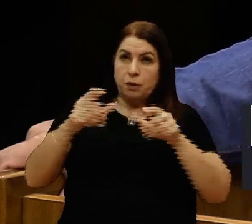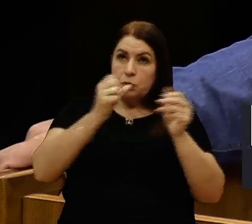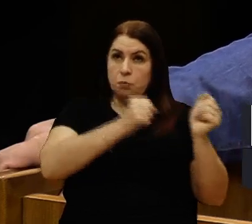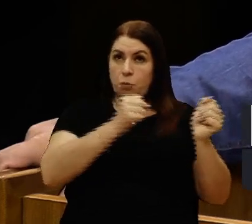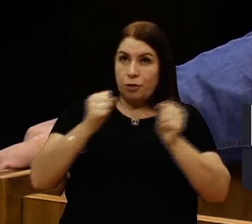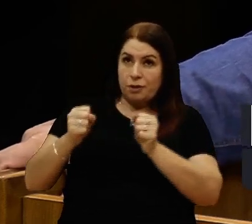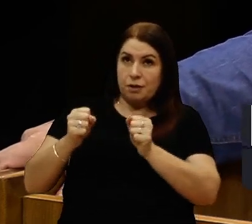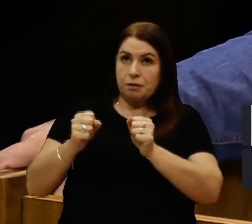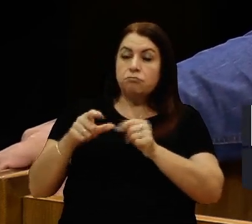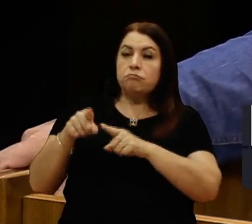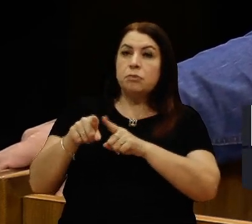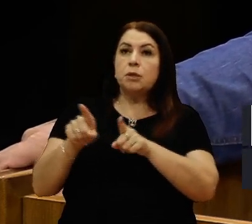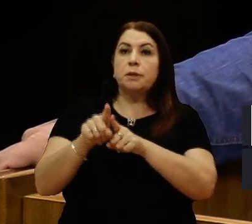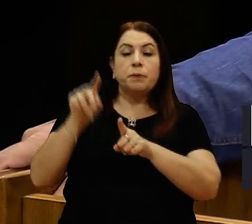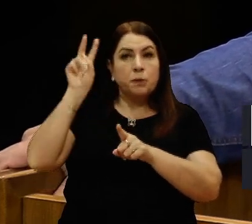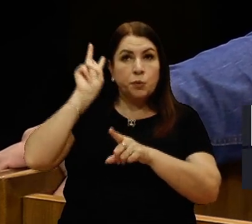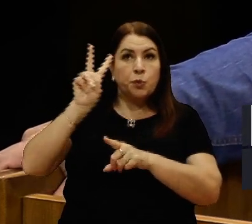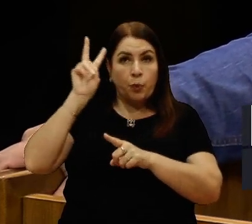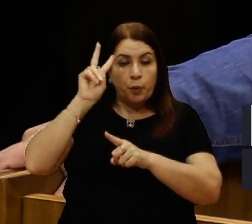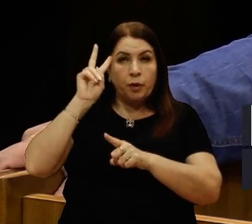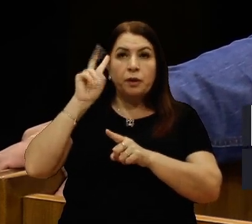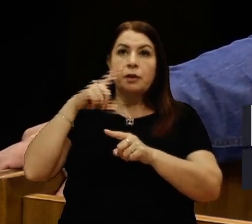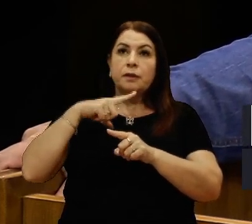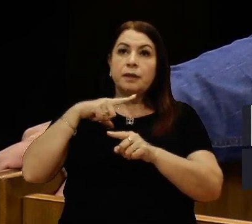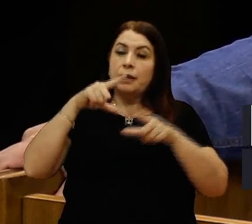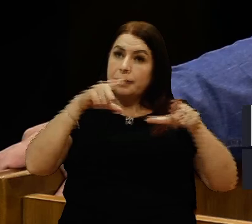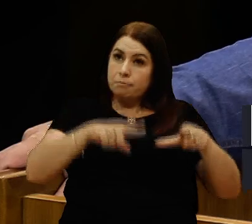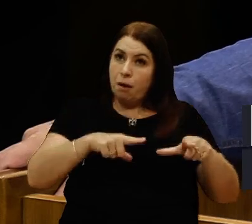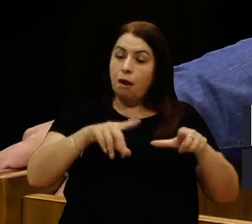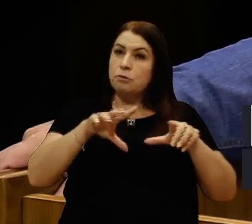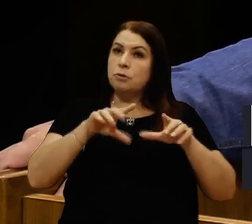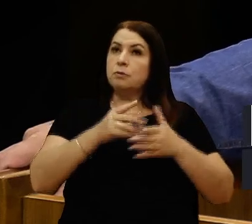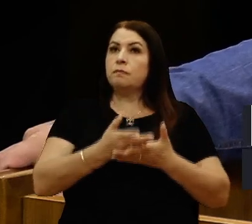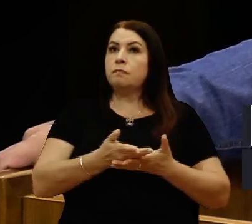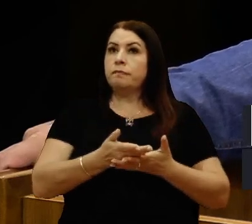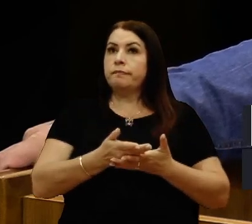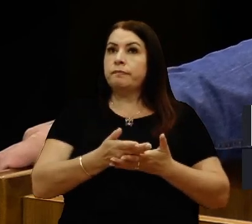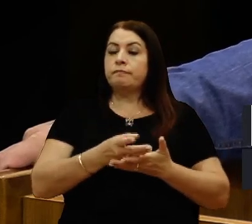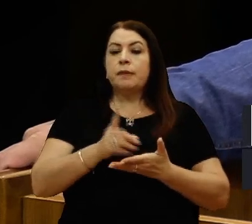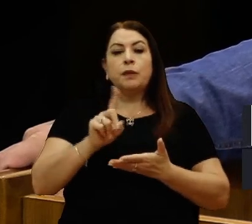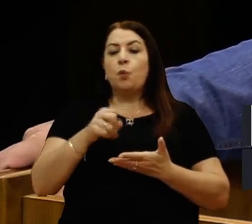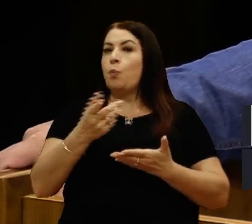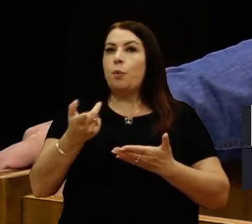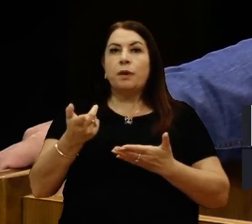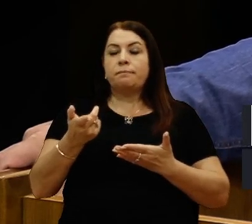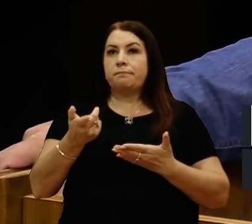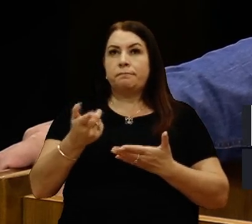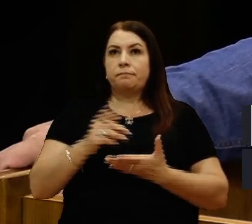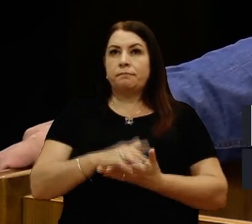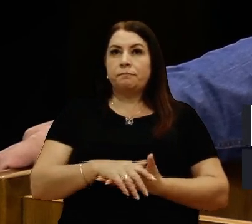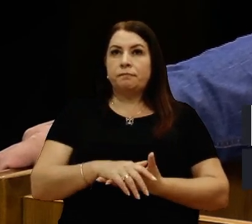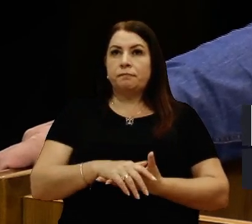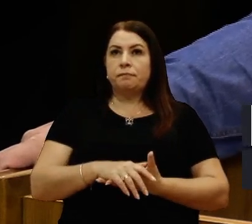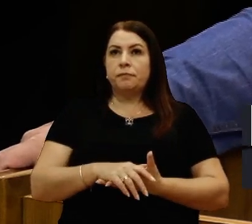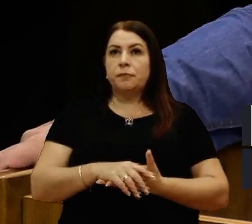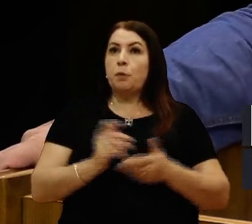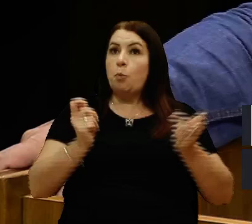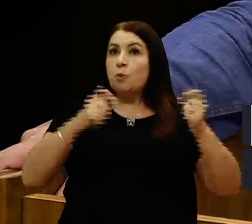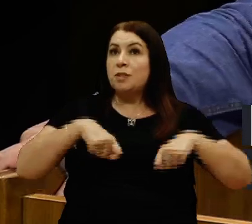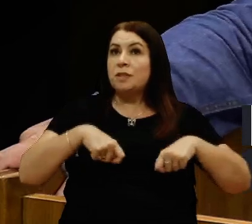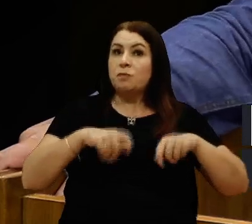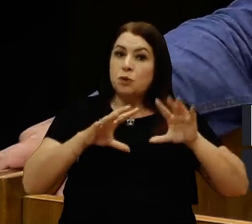poder, mas historicamente esses espaços não eram tidos como possíveis de